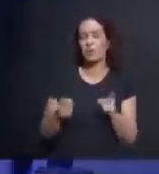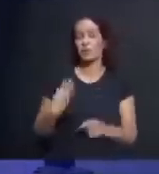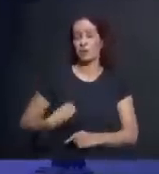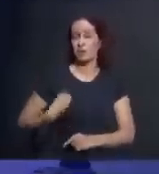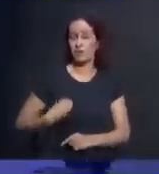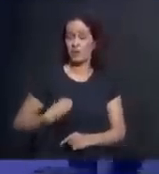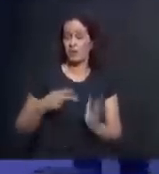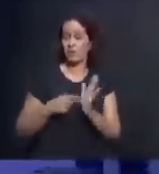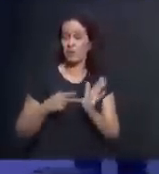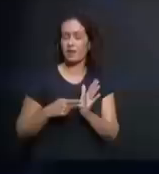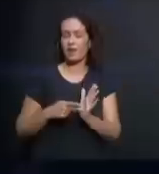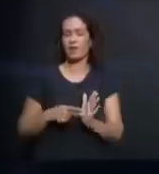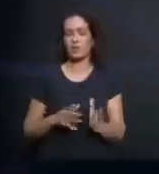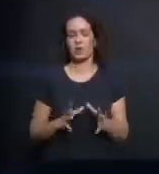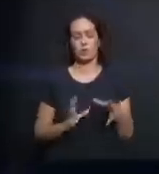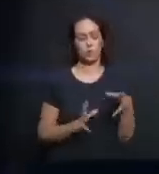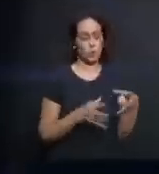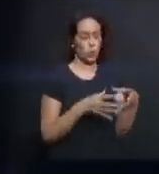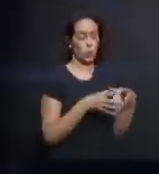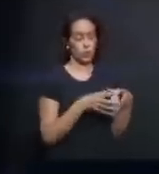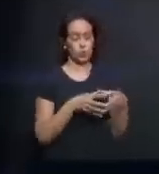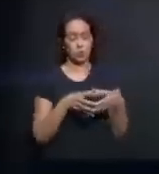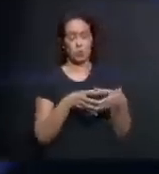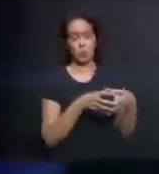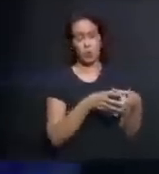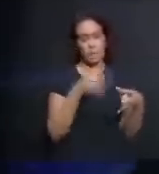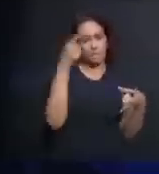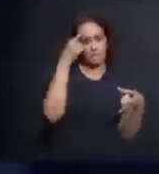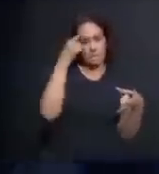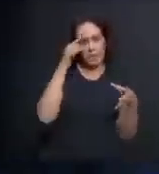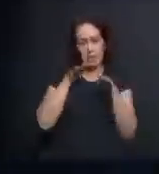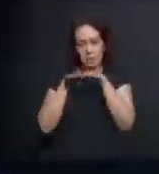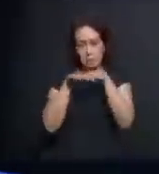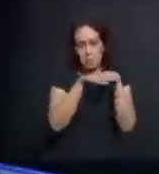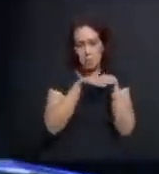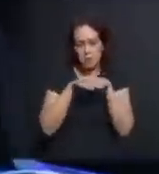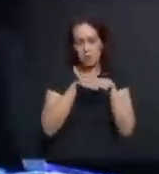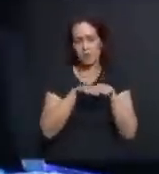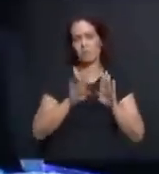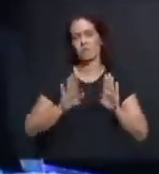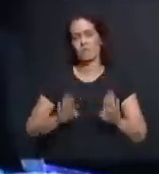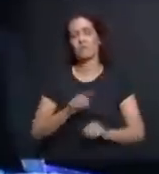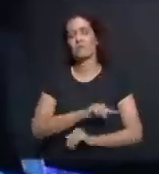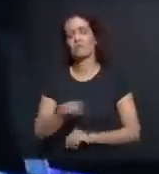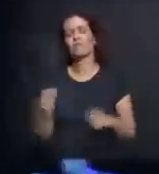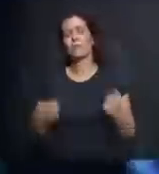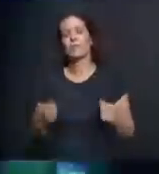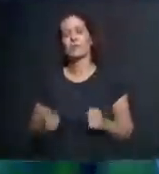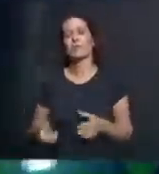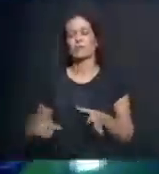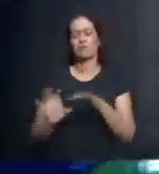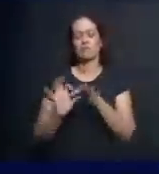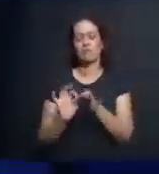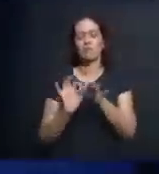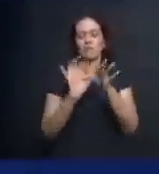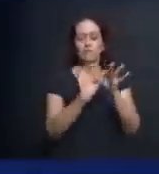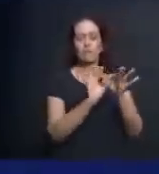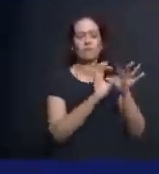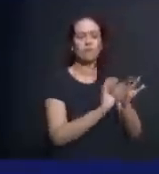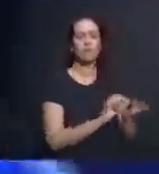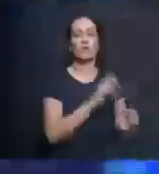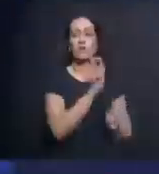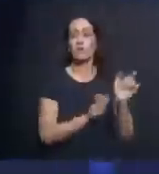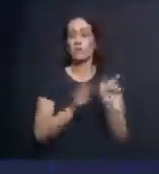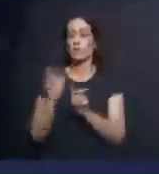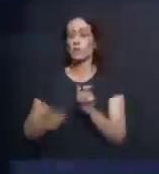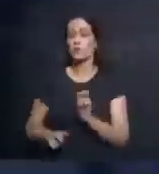com um clubinho que pensa igual a gente. Se você não se associar com pessoas que têm chamados diferentes do seu, você